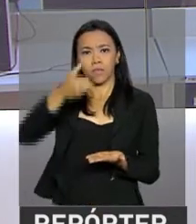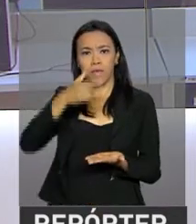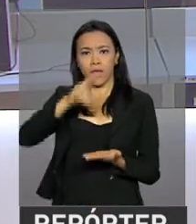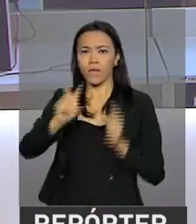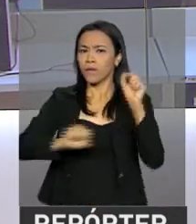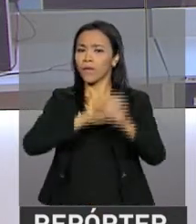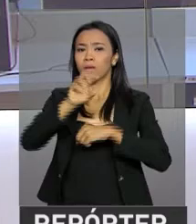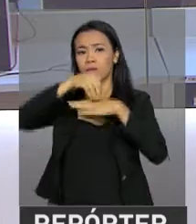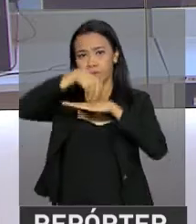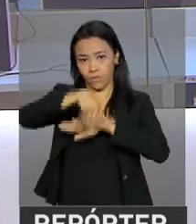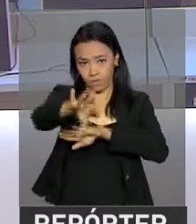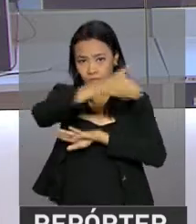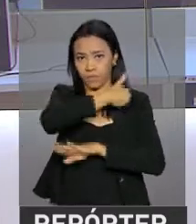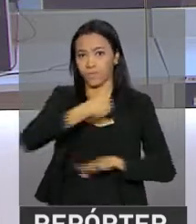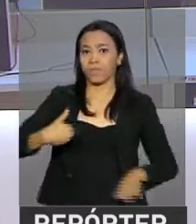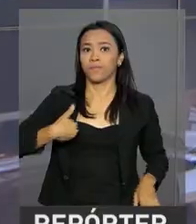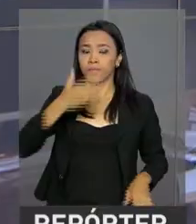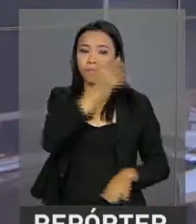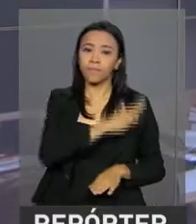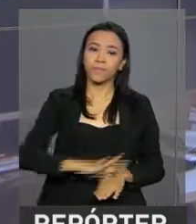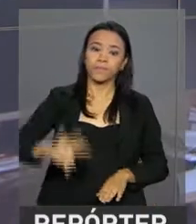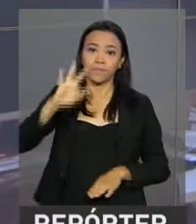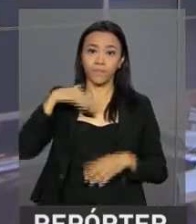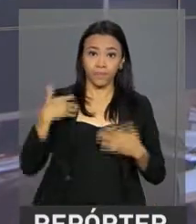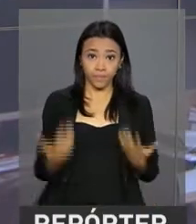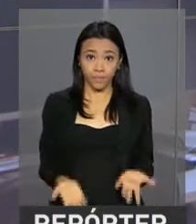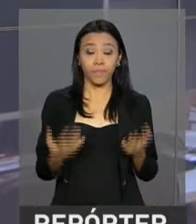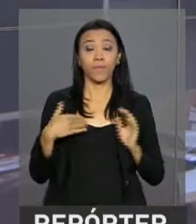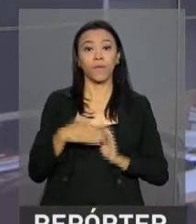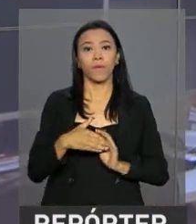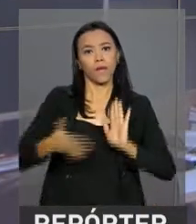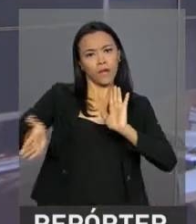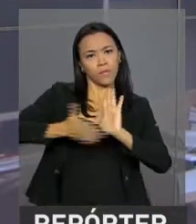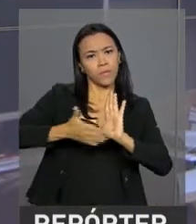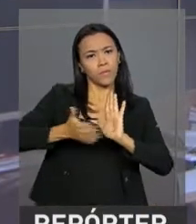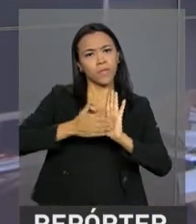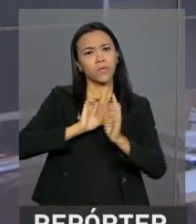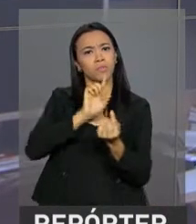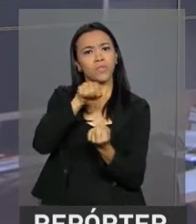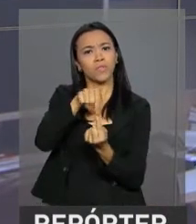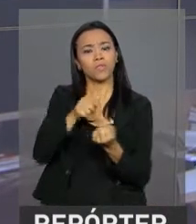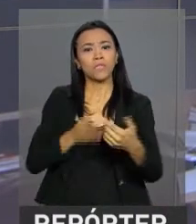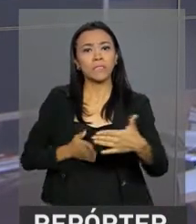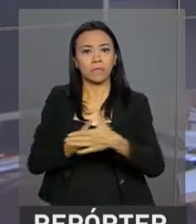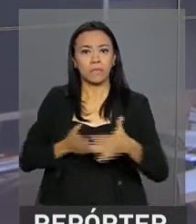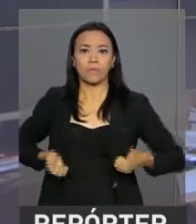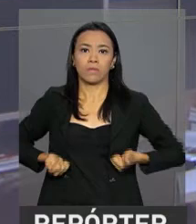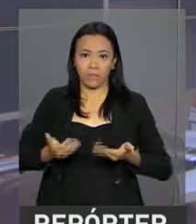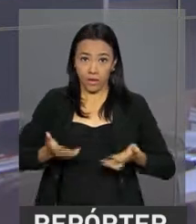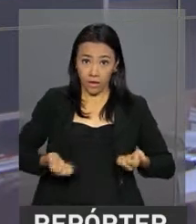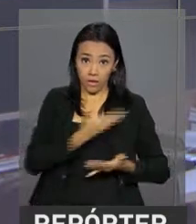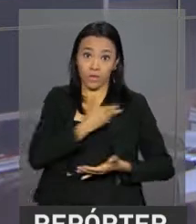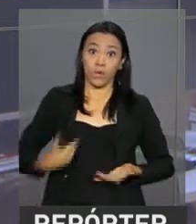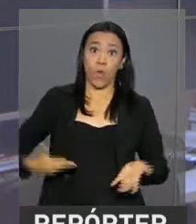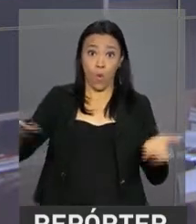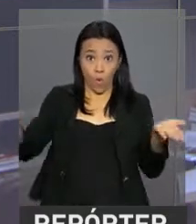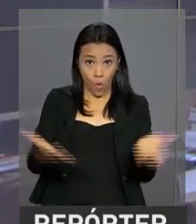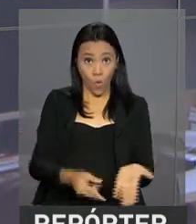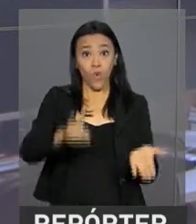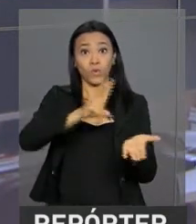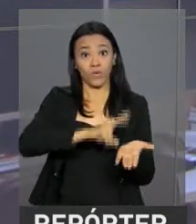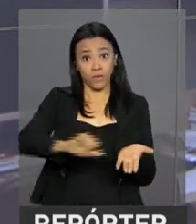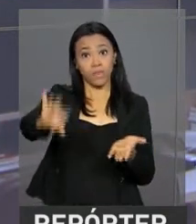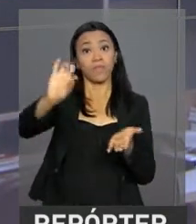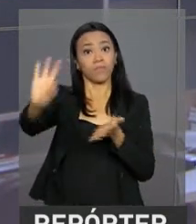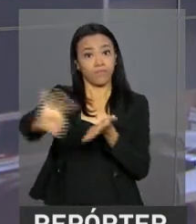com as notícias do governo federal à medida que limita os gastos públicos deve ser promulgada hoje pelo congresso